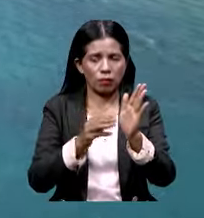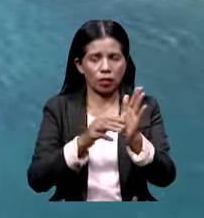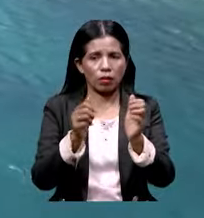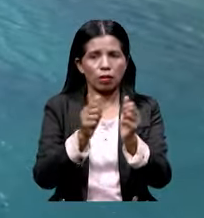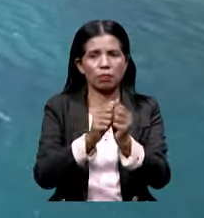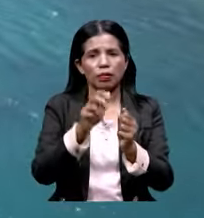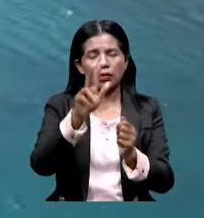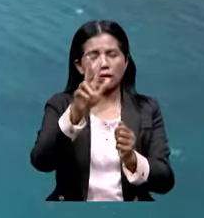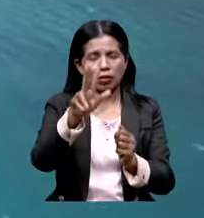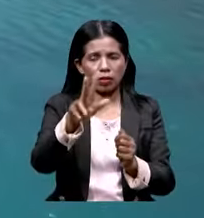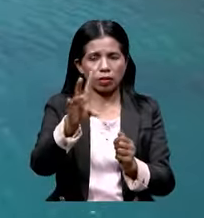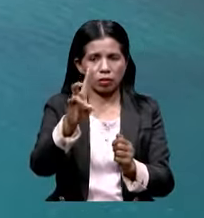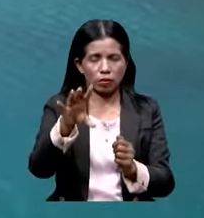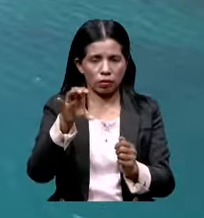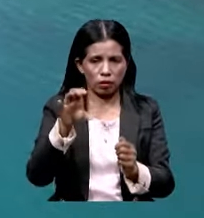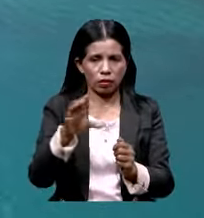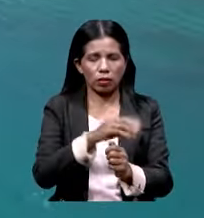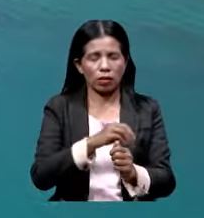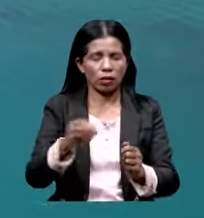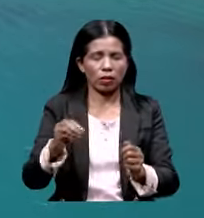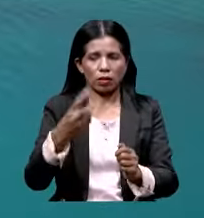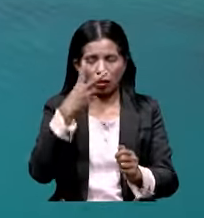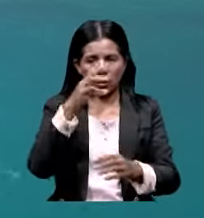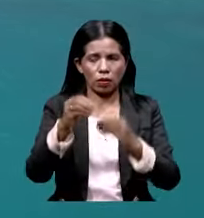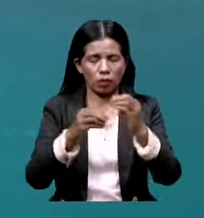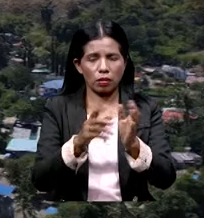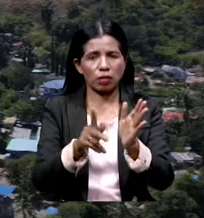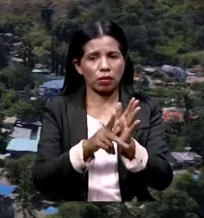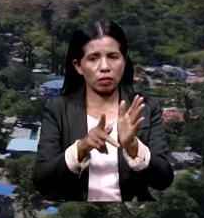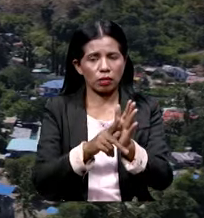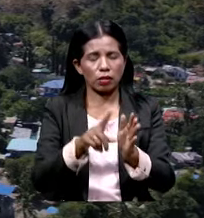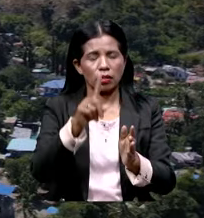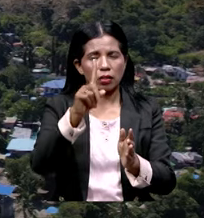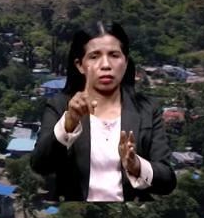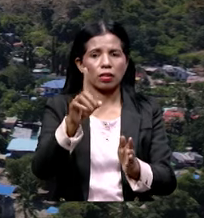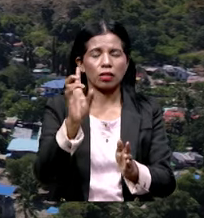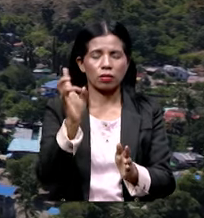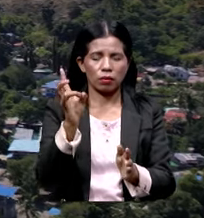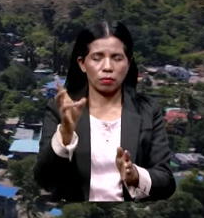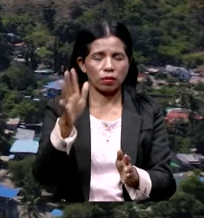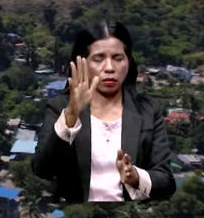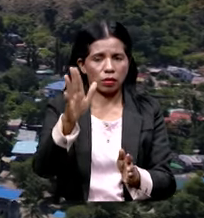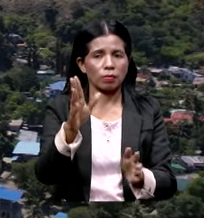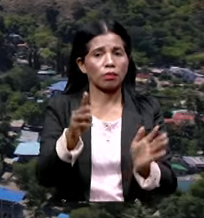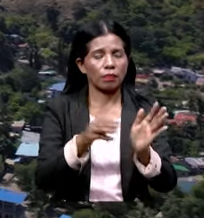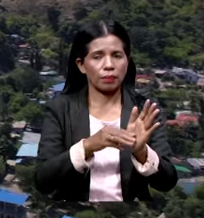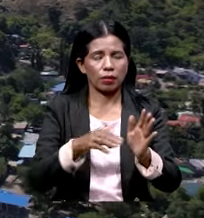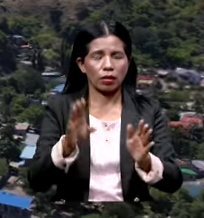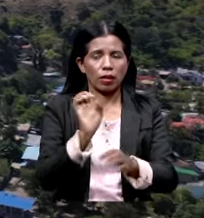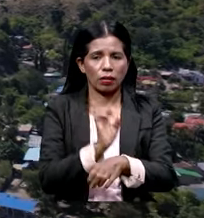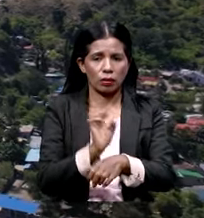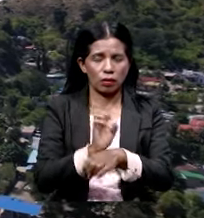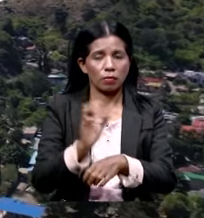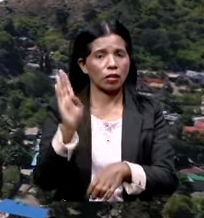no potencial da zona econômica exclusiva, quase km quadrado, Rihun Hitunulu Resin Lima. Economia azul sai hanesan